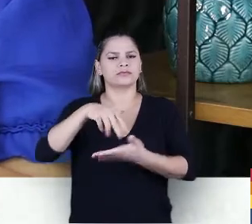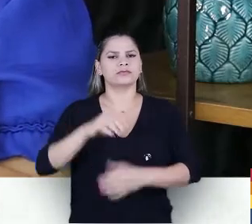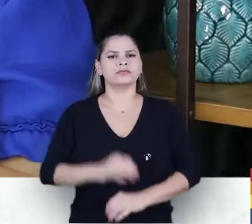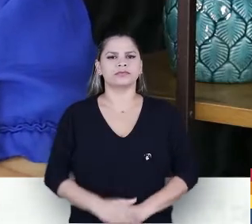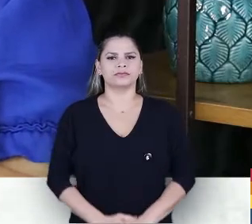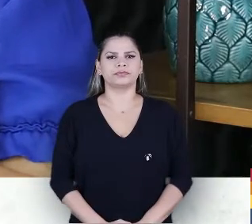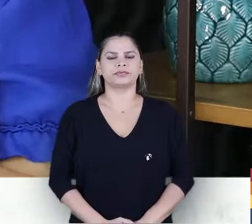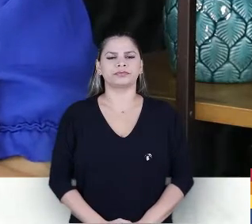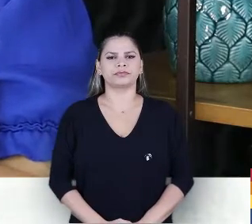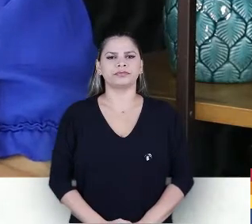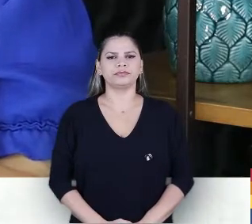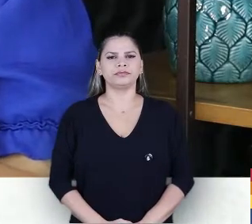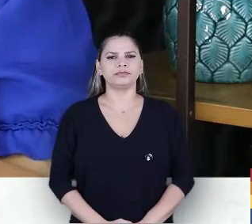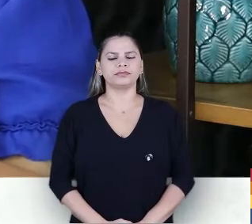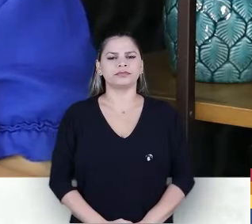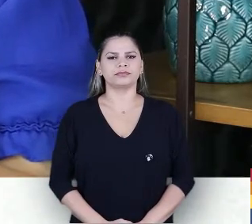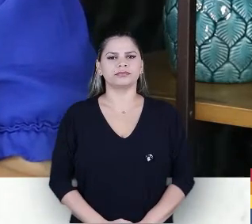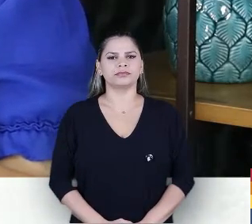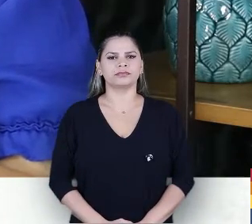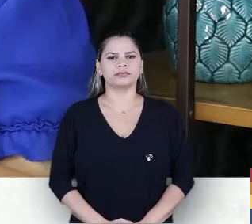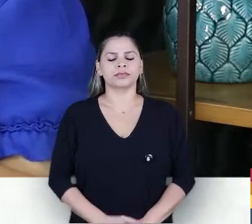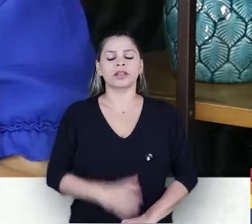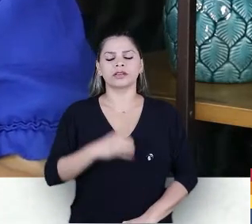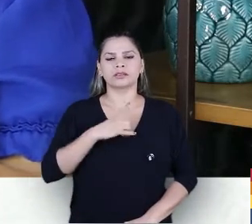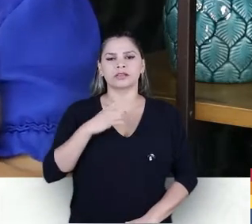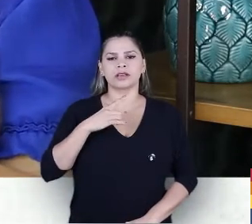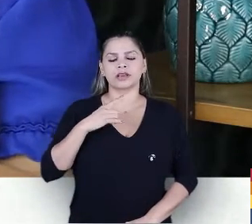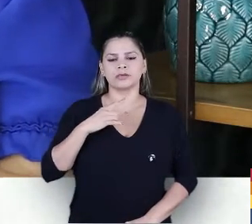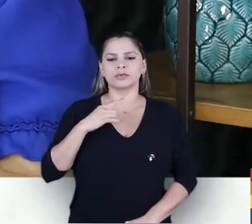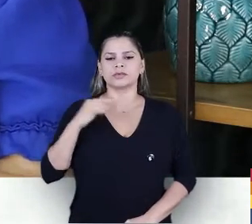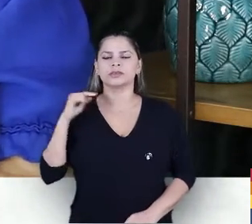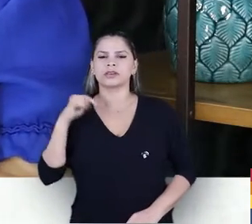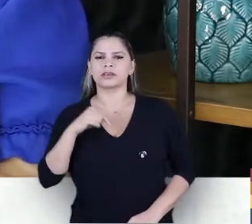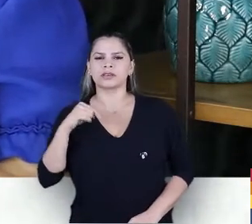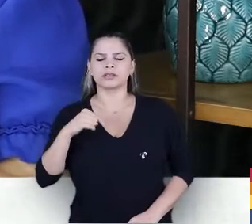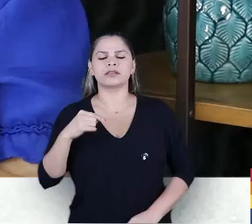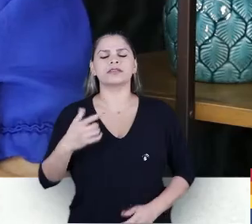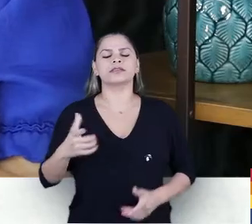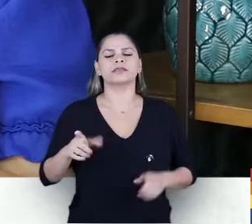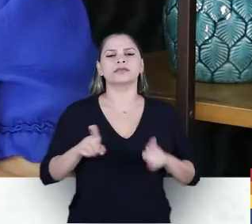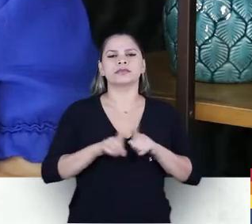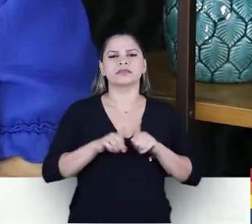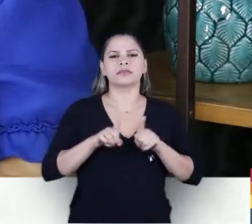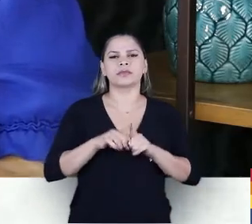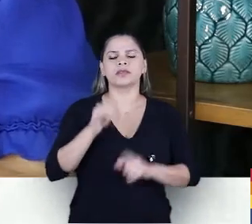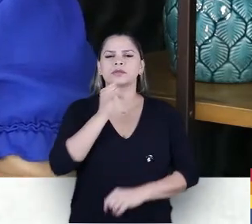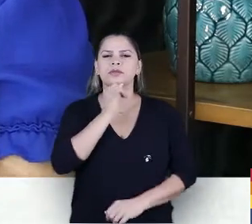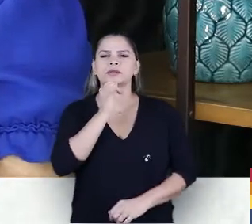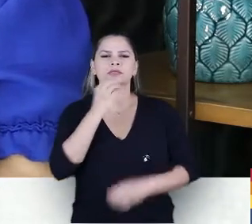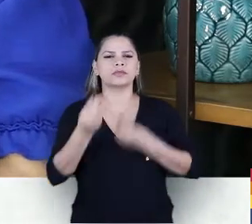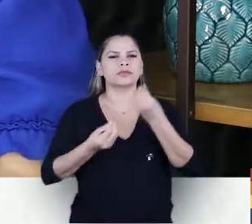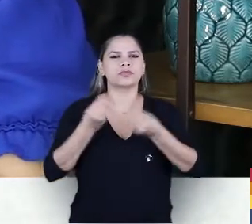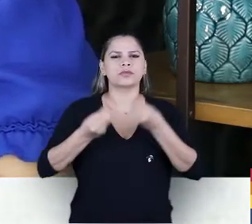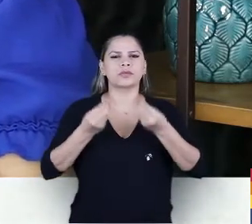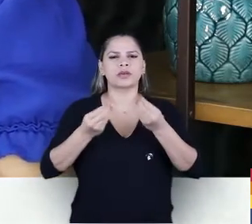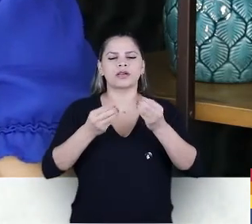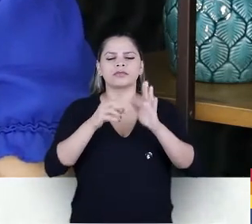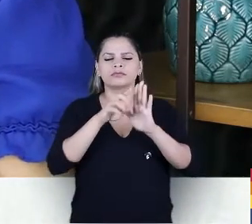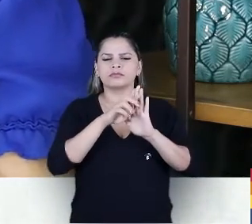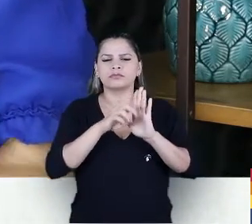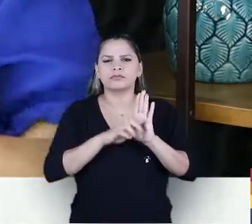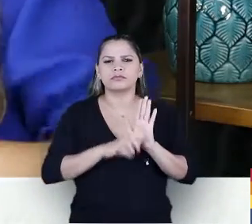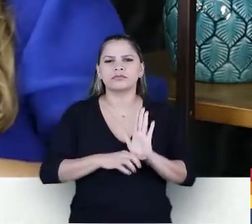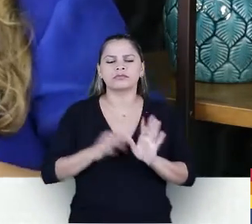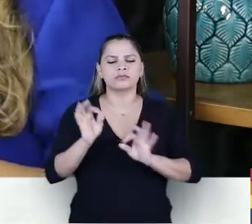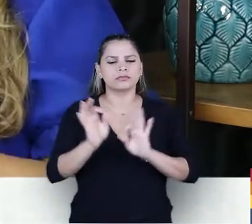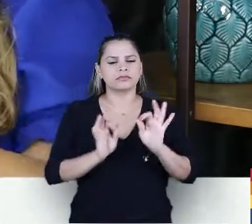né? Então, eu penso na área de linguagem, por exemplo. Eu seleciono as minhas